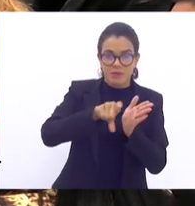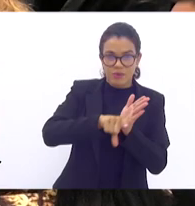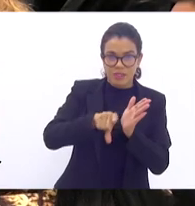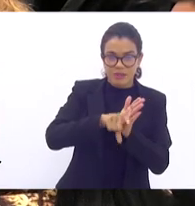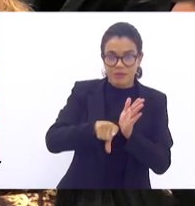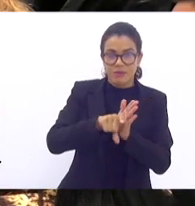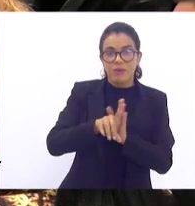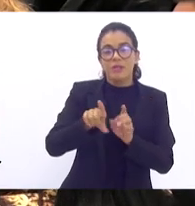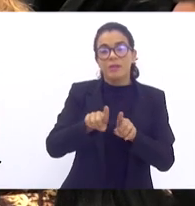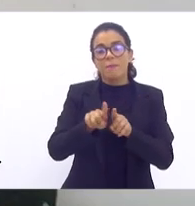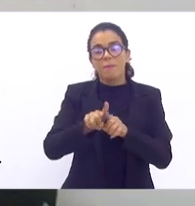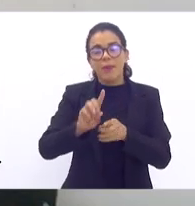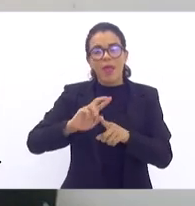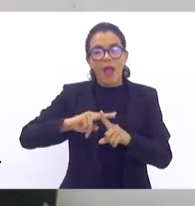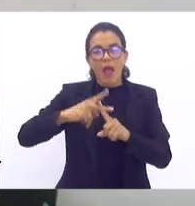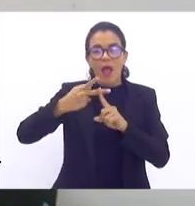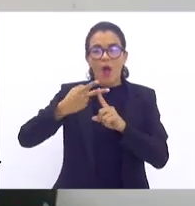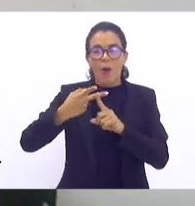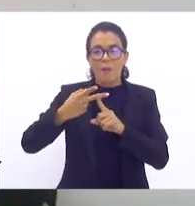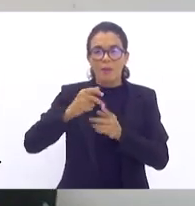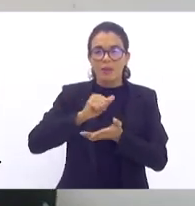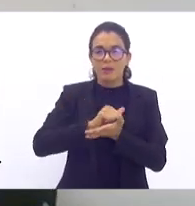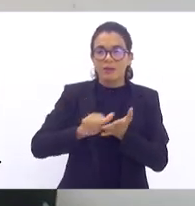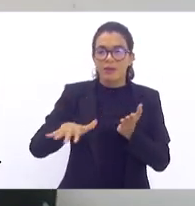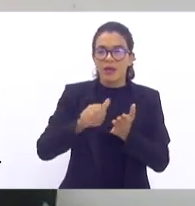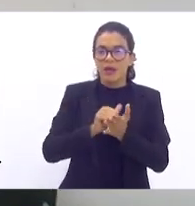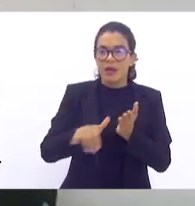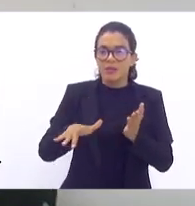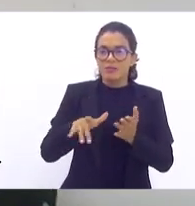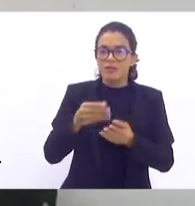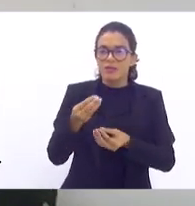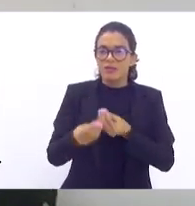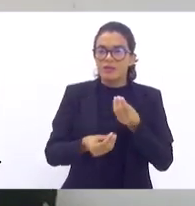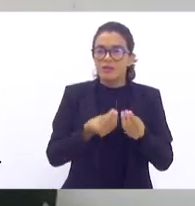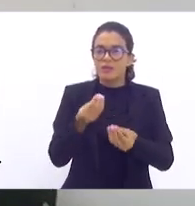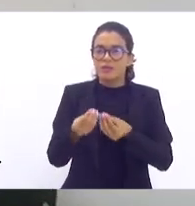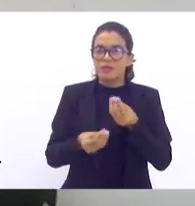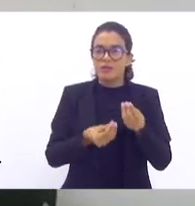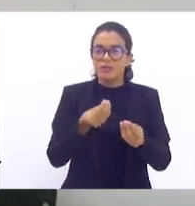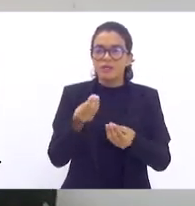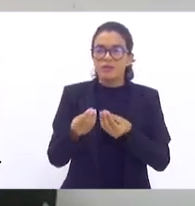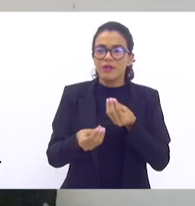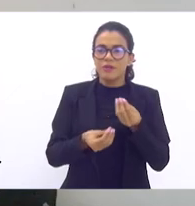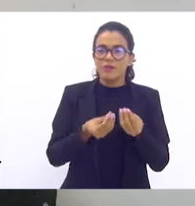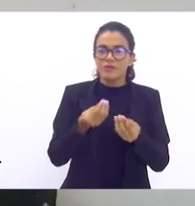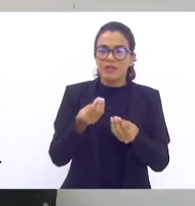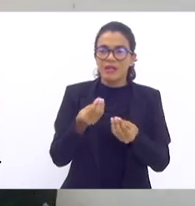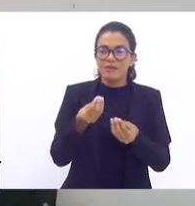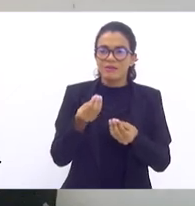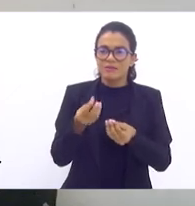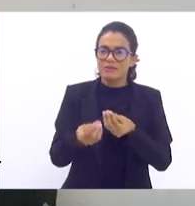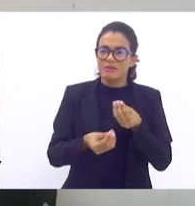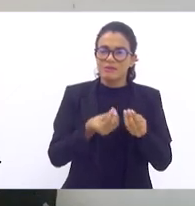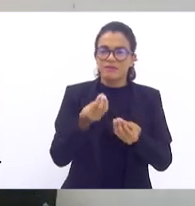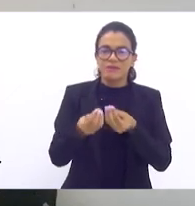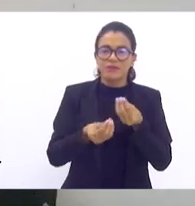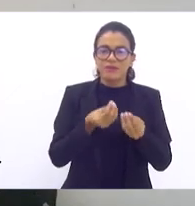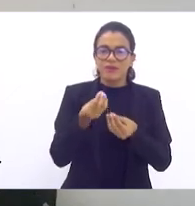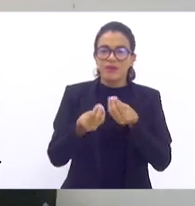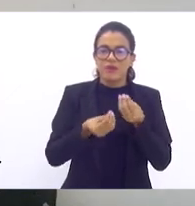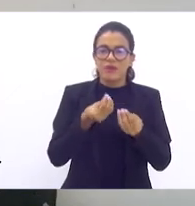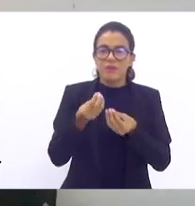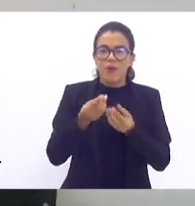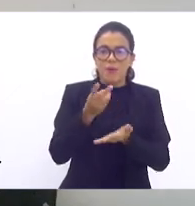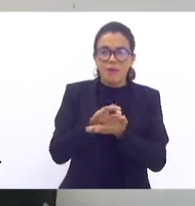mesmo tempo aumenta os gastos como se não houvesse amanhã A grande questão é como congresso tá vendo esse movimento e o que pretendem fazer para evitar o mesmo